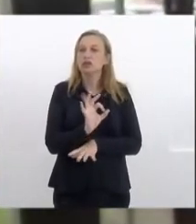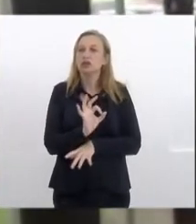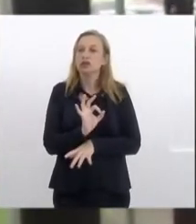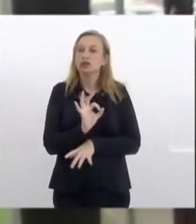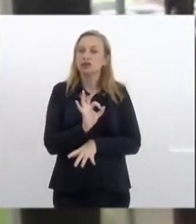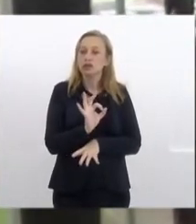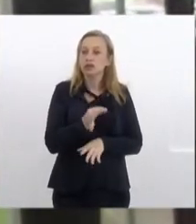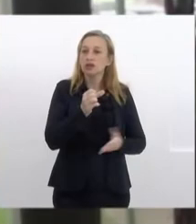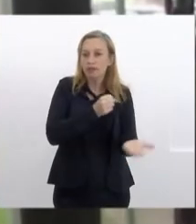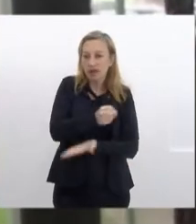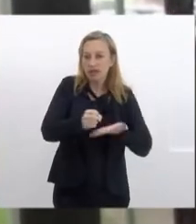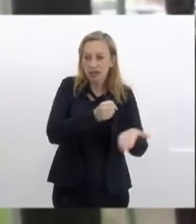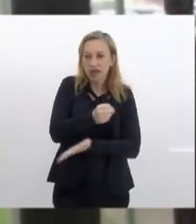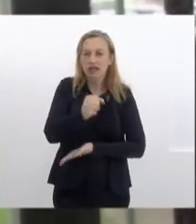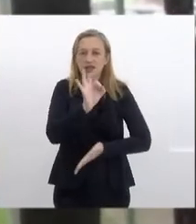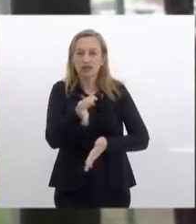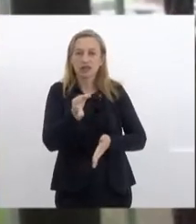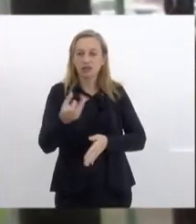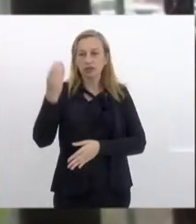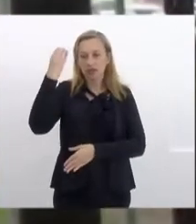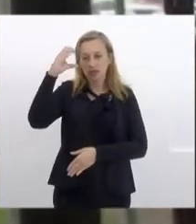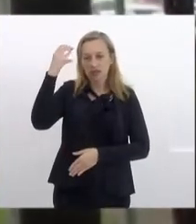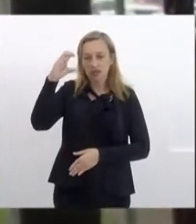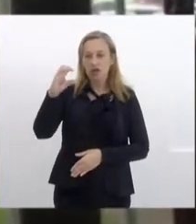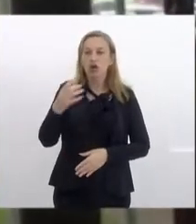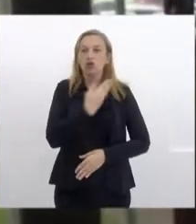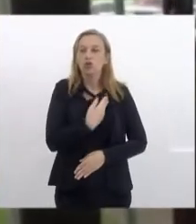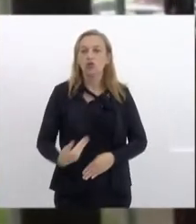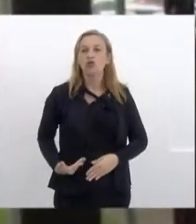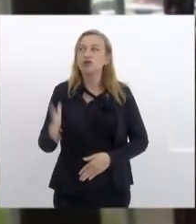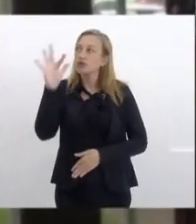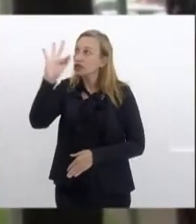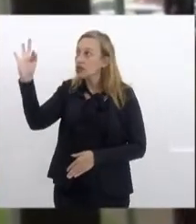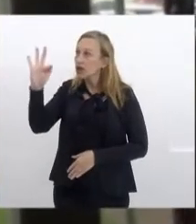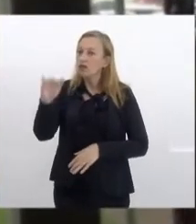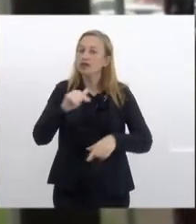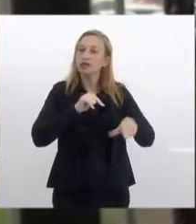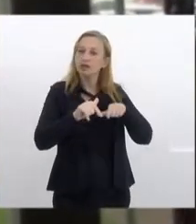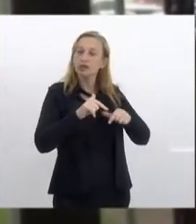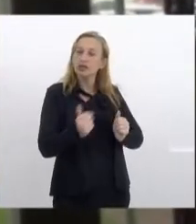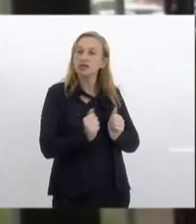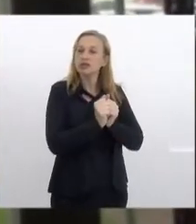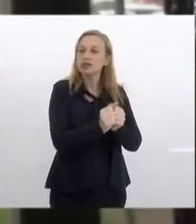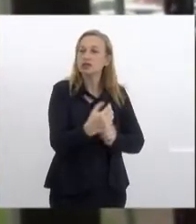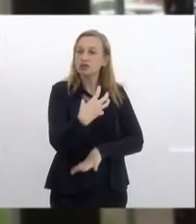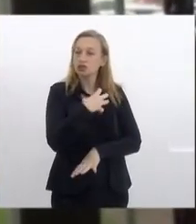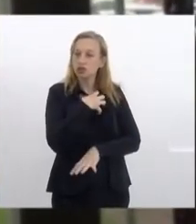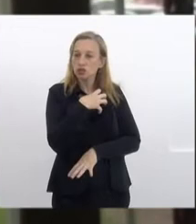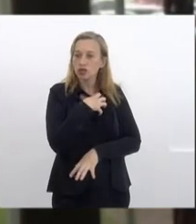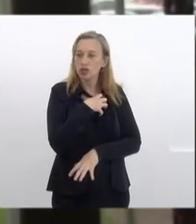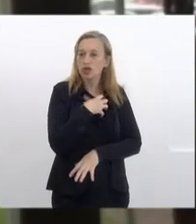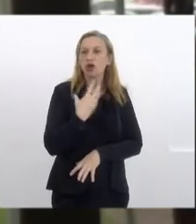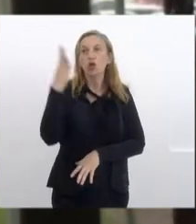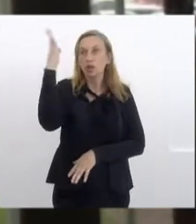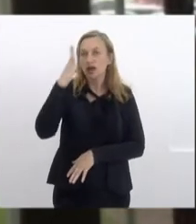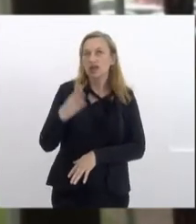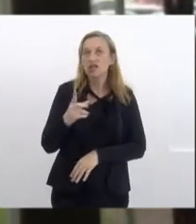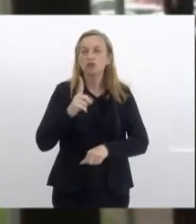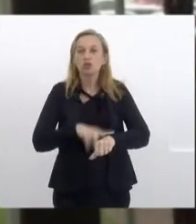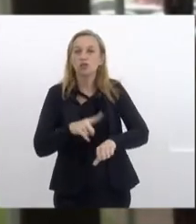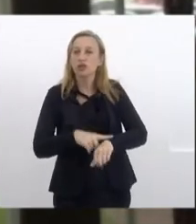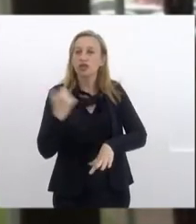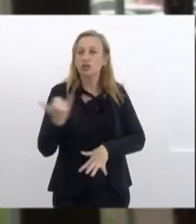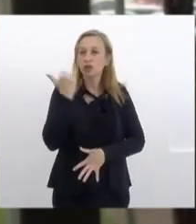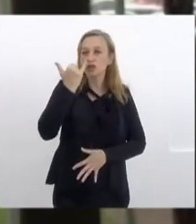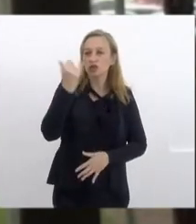efetivos e baseados em evidências científicas. E o governo federal vem trabalhando nesse sentido, né? O Brasil vive um momento